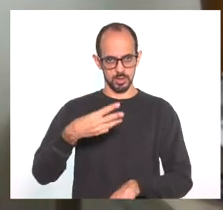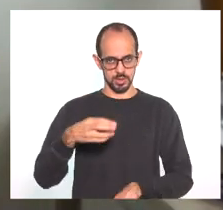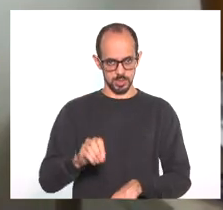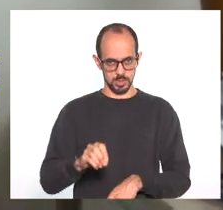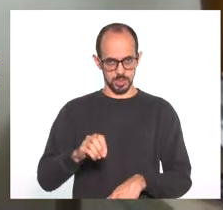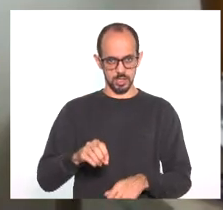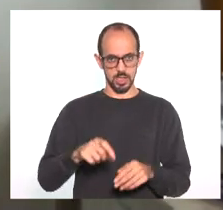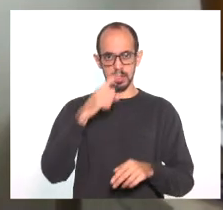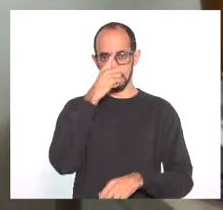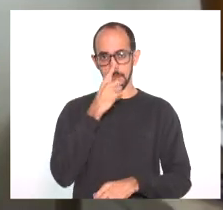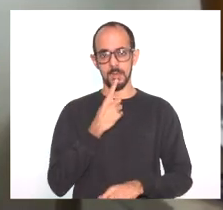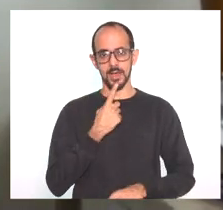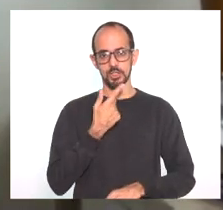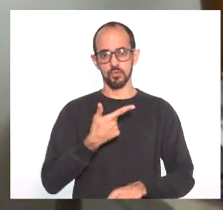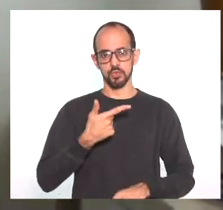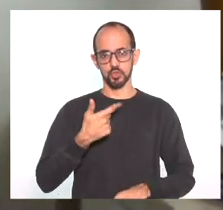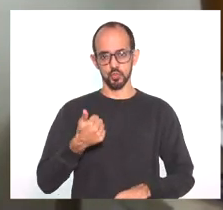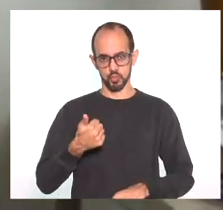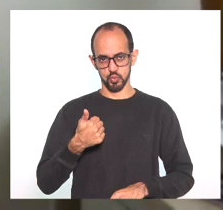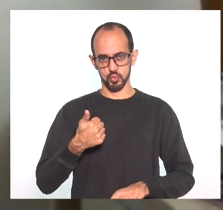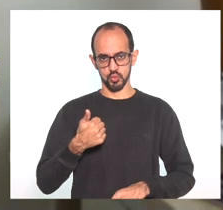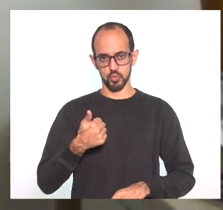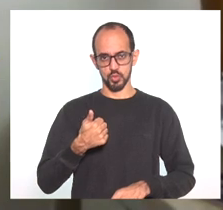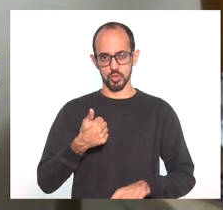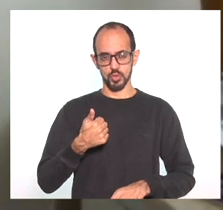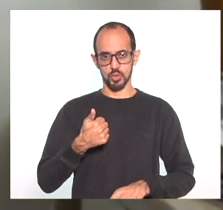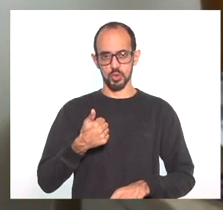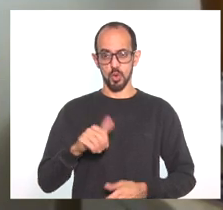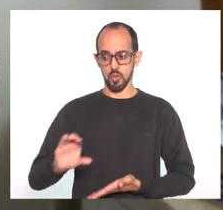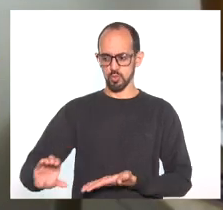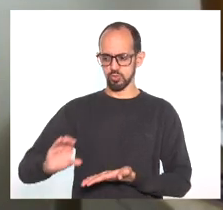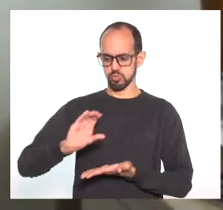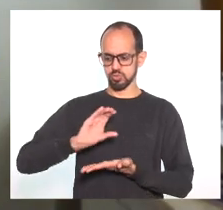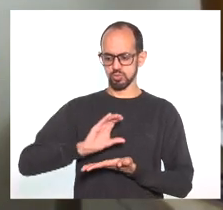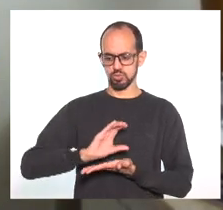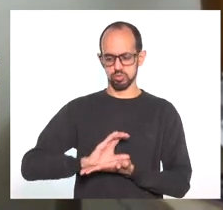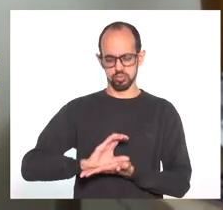21, as receitas de royalties no ano de